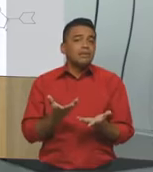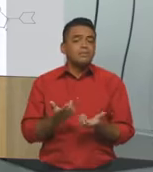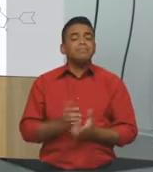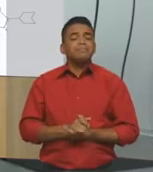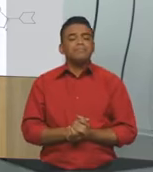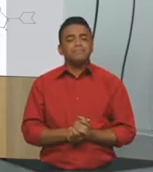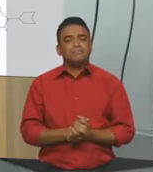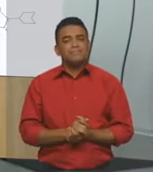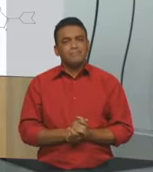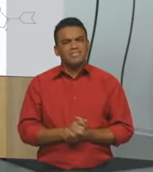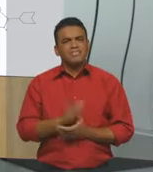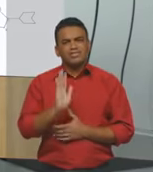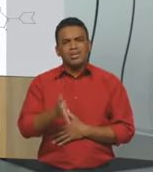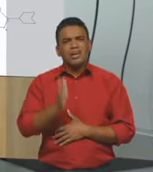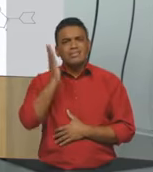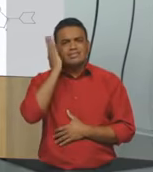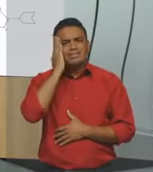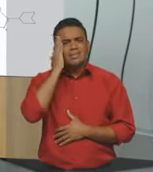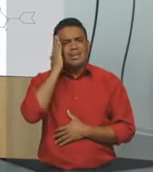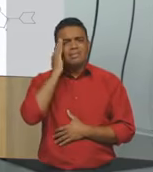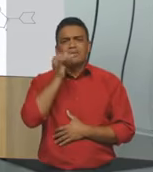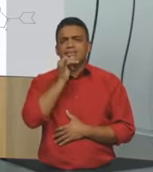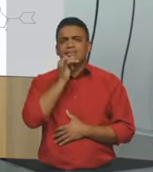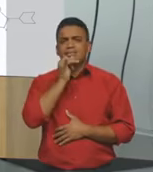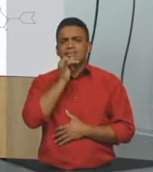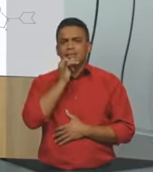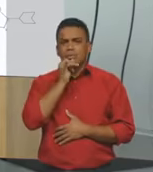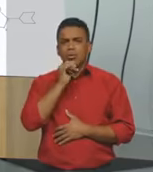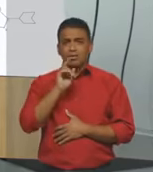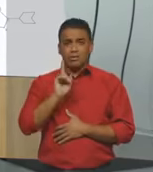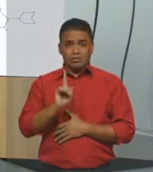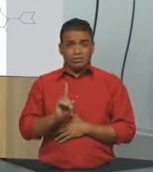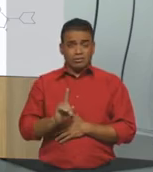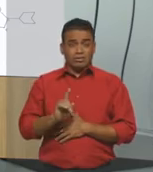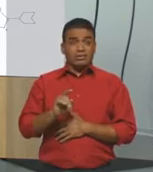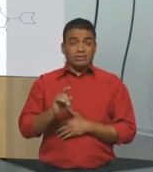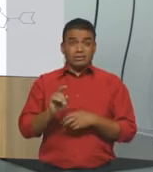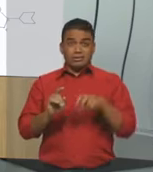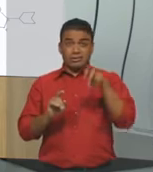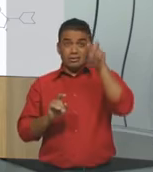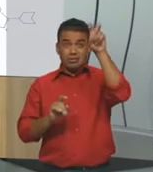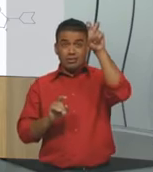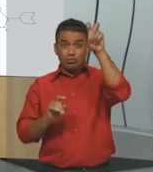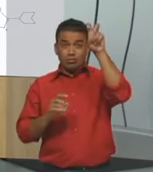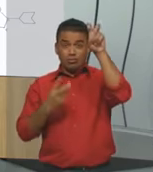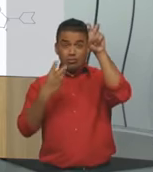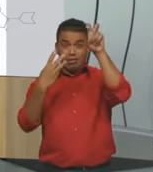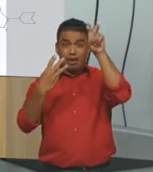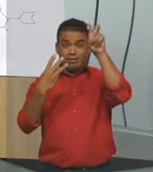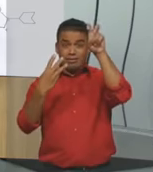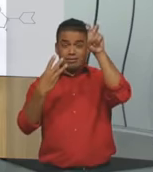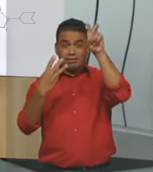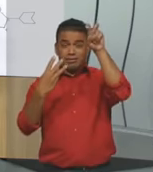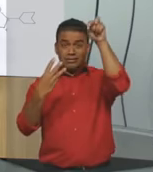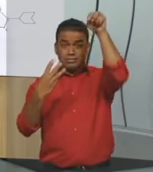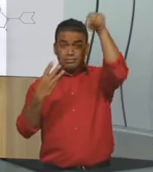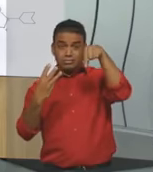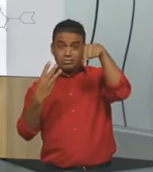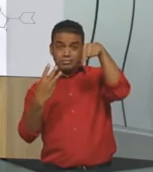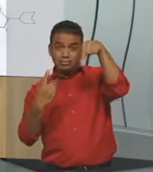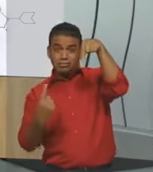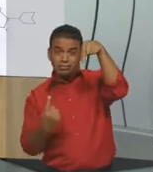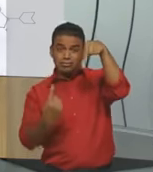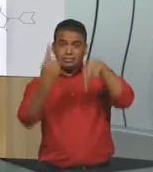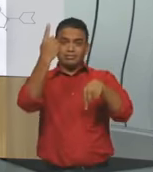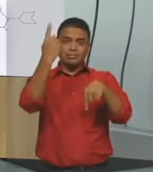nós sabemos que o sentido sempre é 5 linhas para 3 linhas. Vai ser utilizado